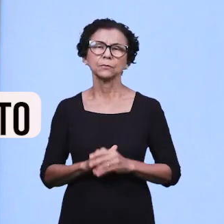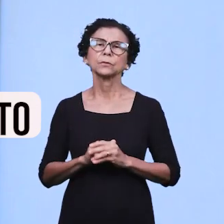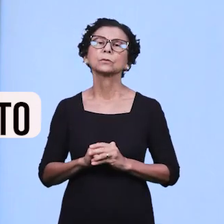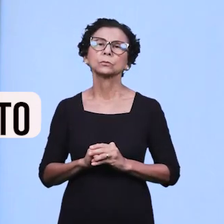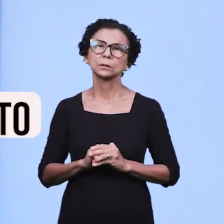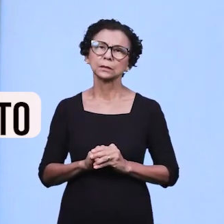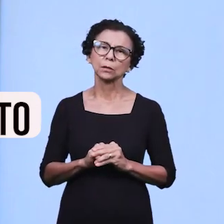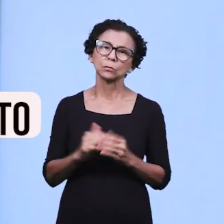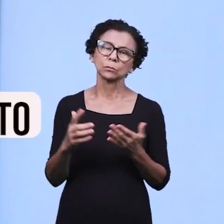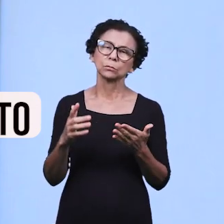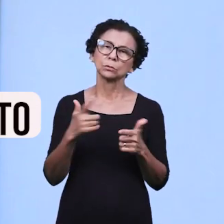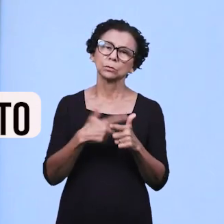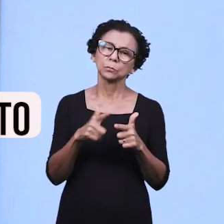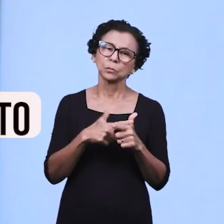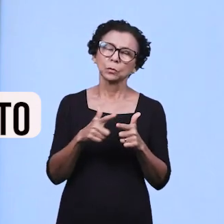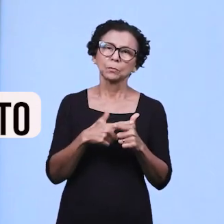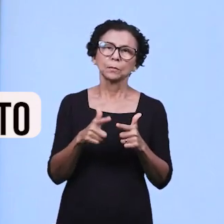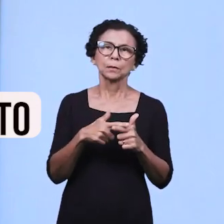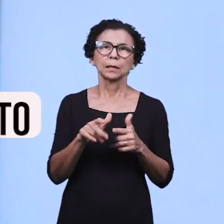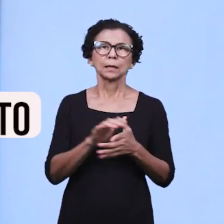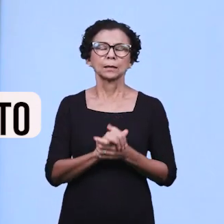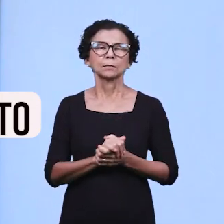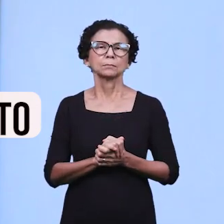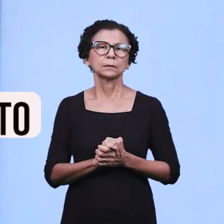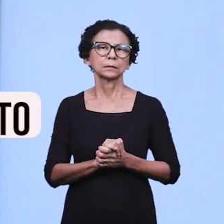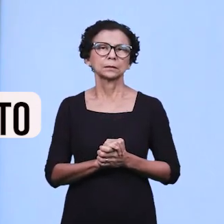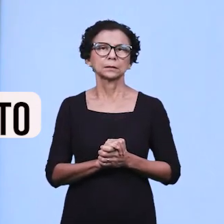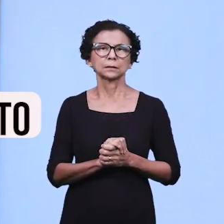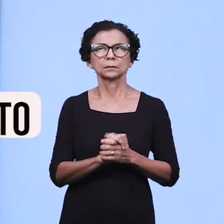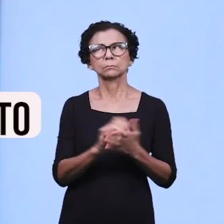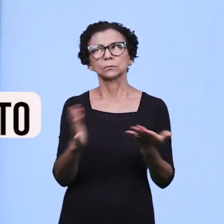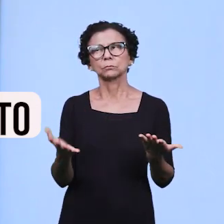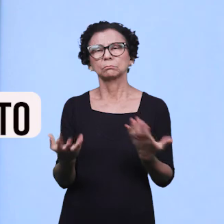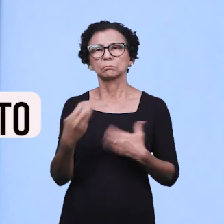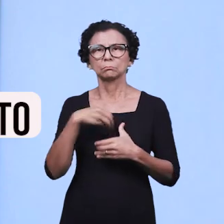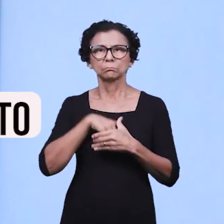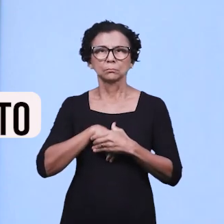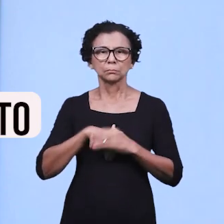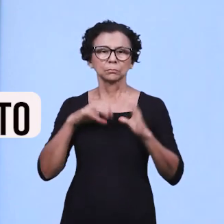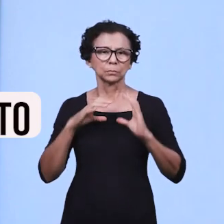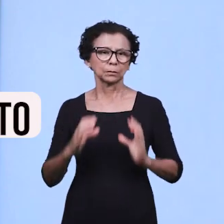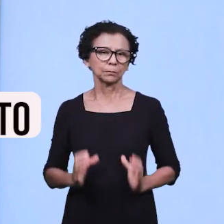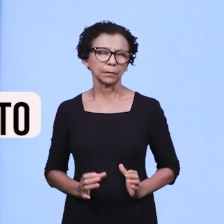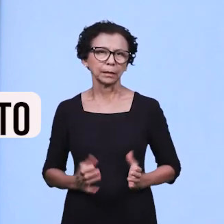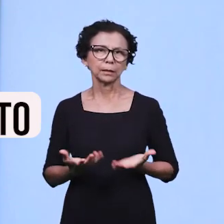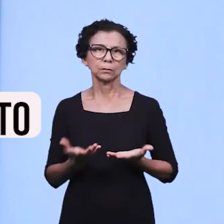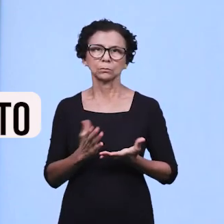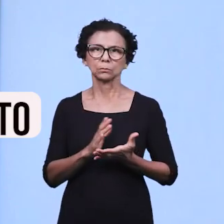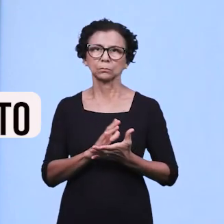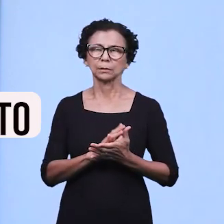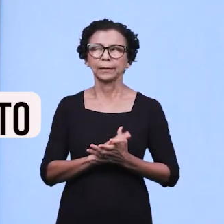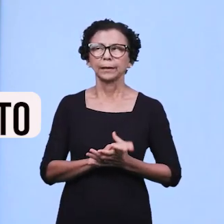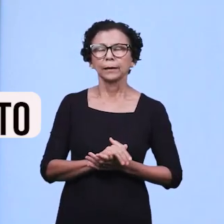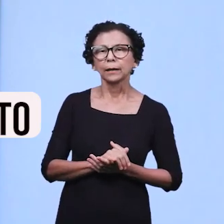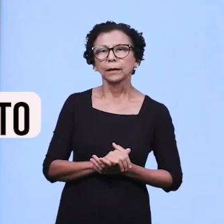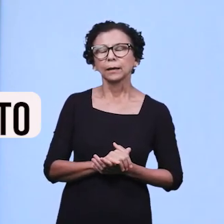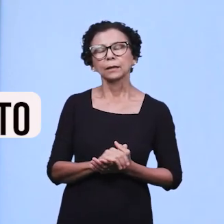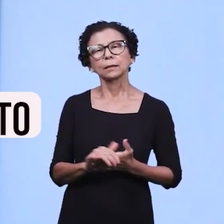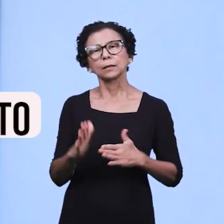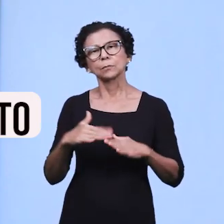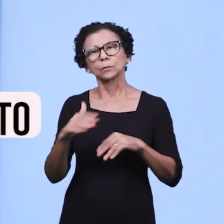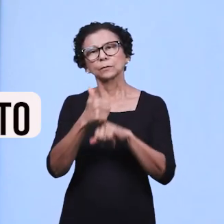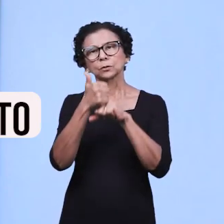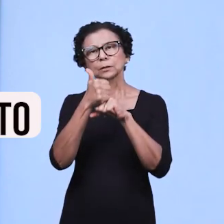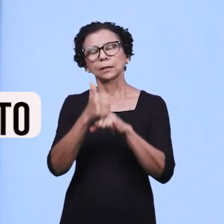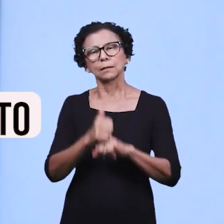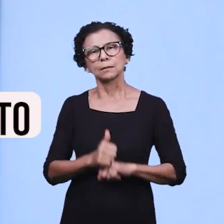clínicas, né, tem laudos clínicos para isso, da educação especial, aparelhos, profissionais